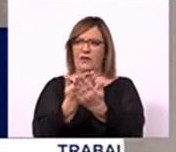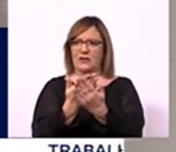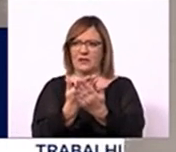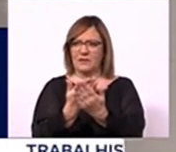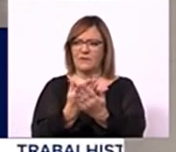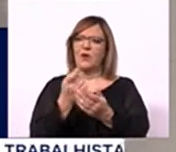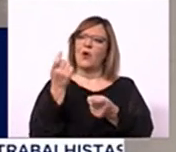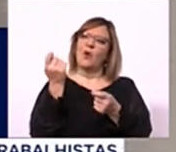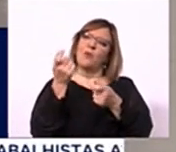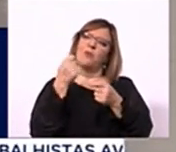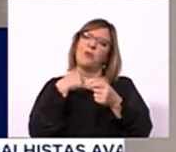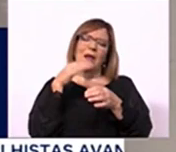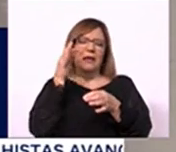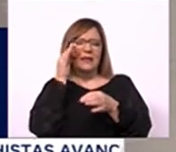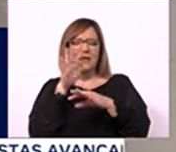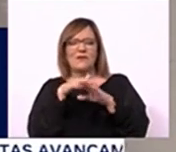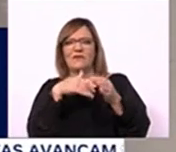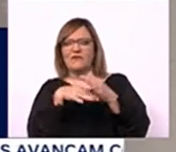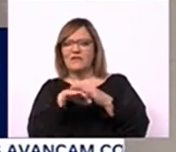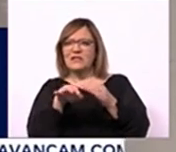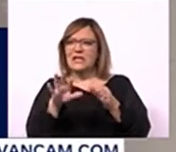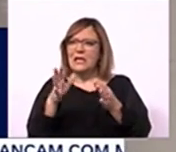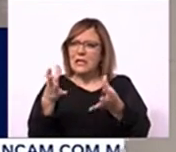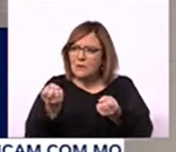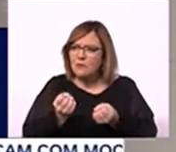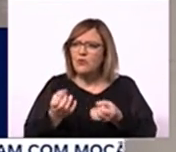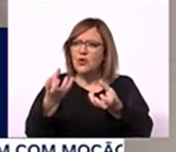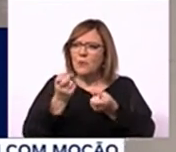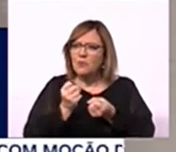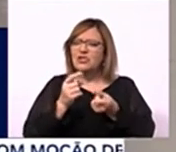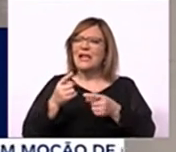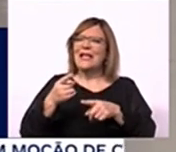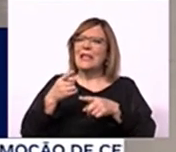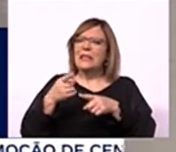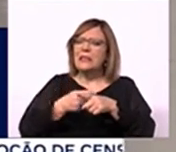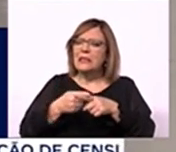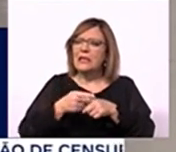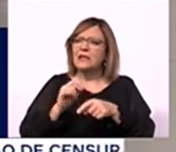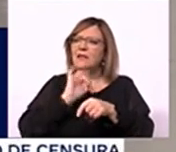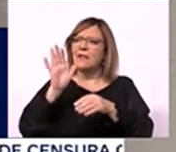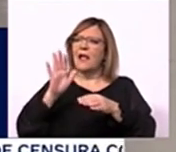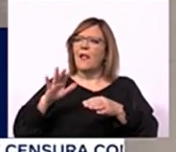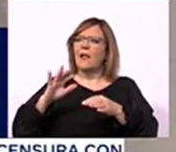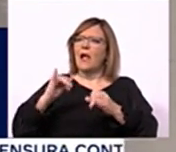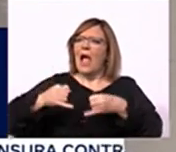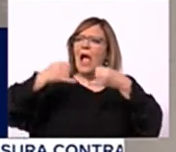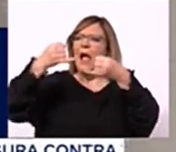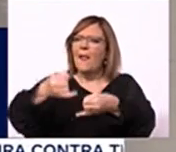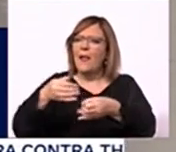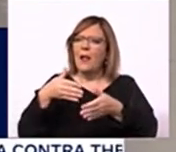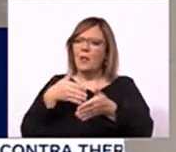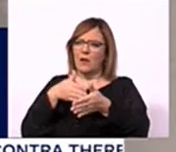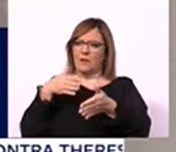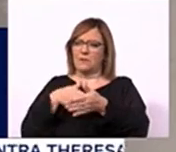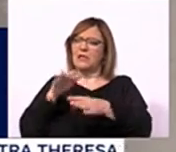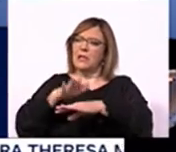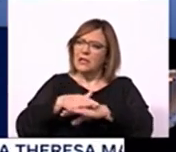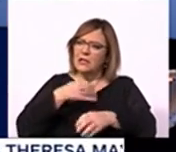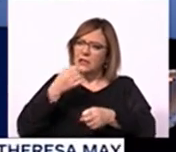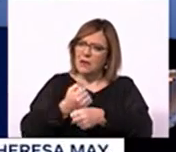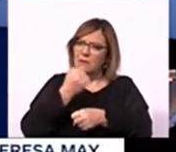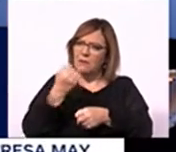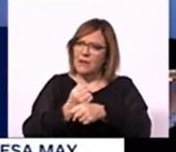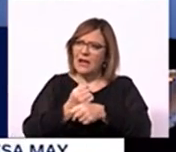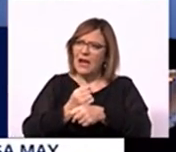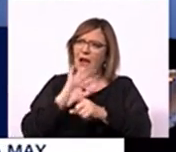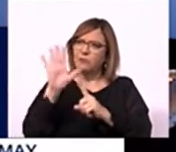é um pouco isso que eu tento fazer, permanentemente estimulá-los a ir para além dos limites e perceber que eles têm capacidade para se trabalharem bastante,